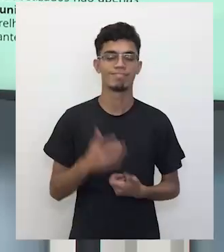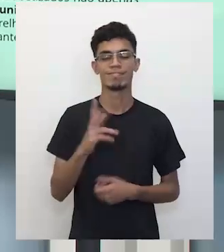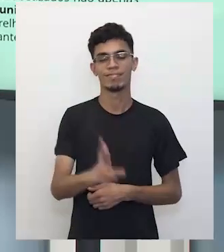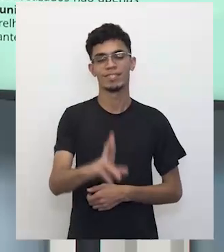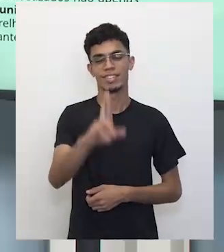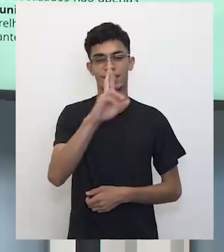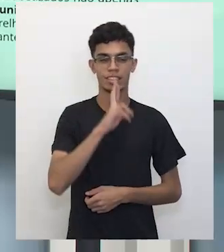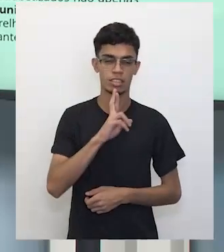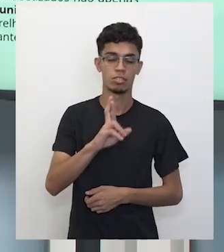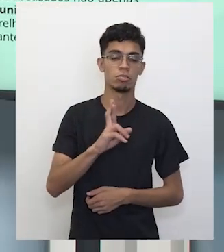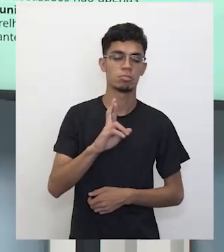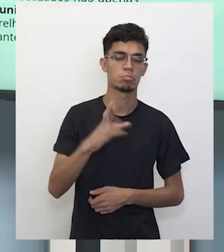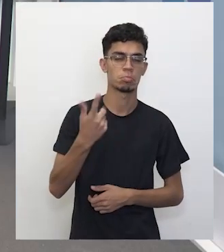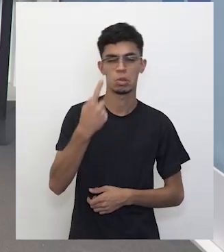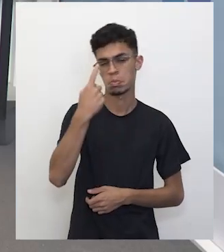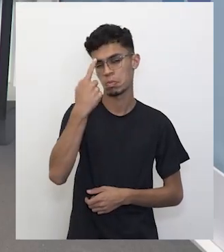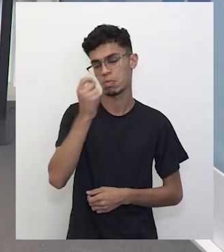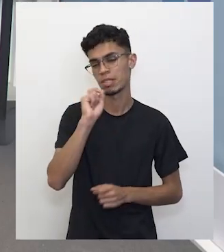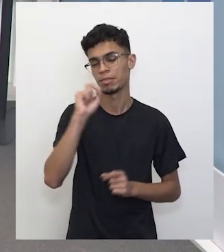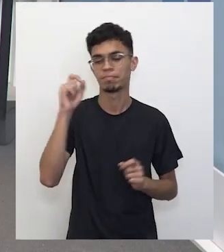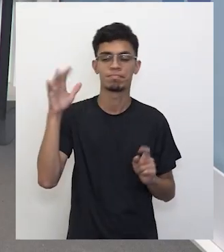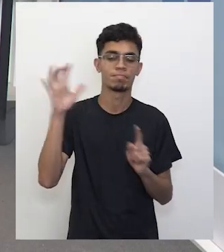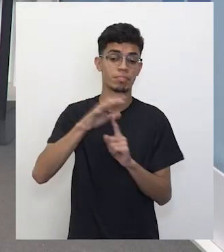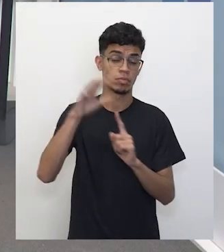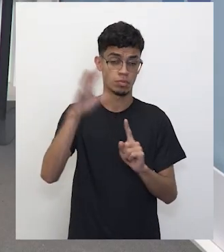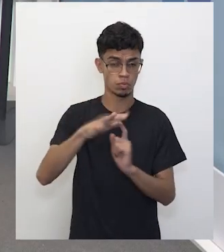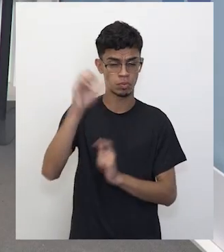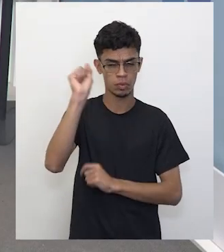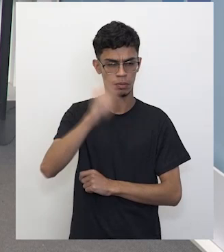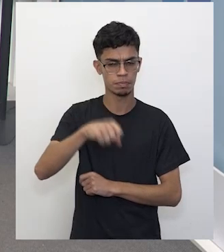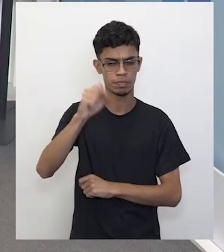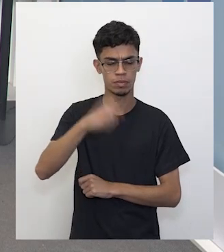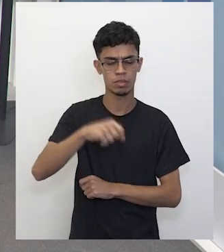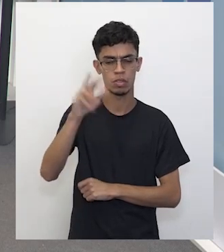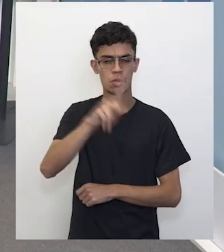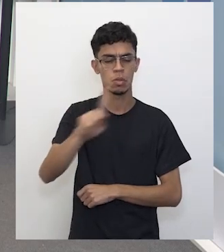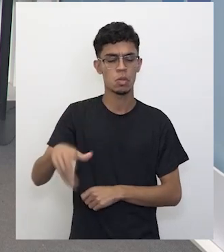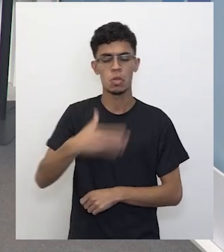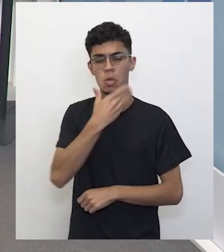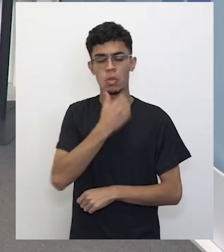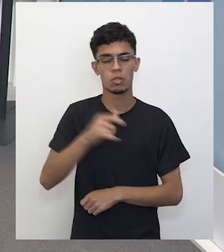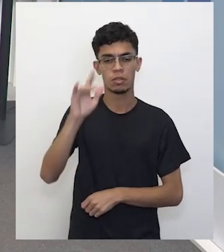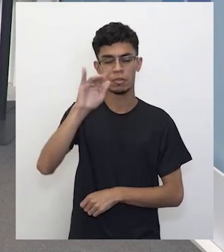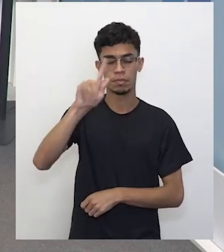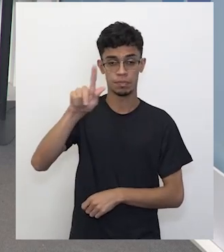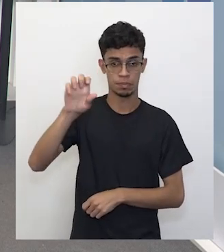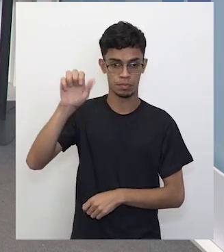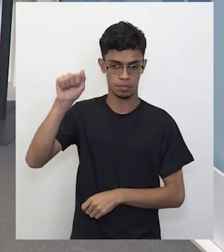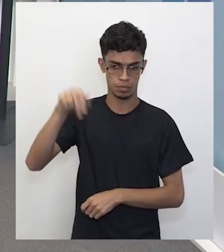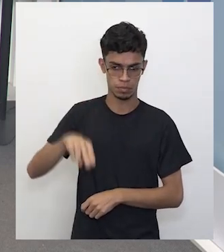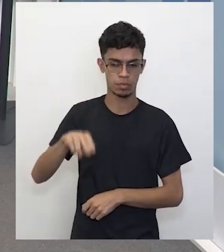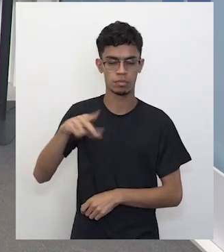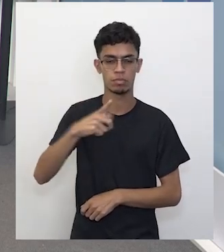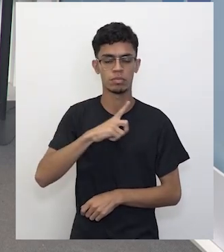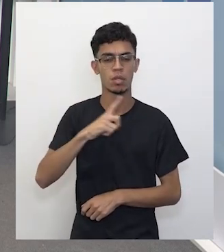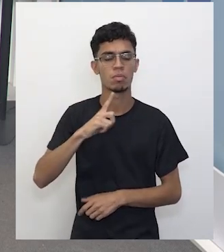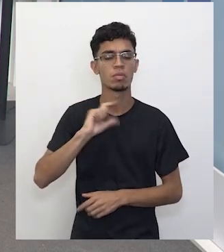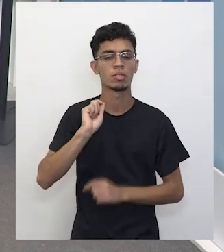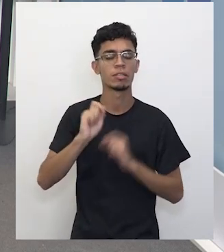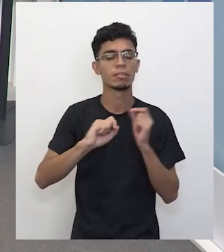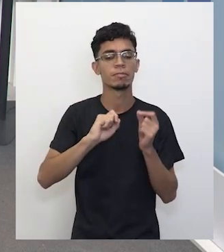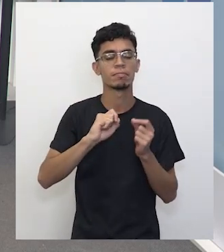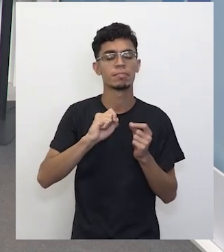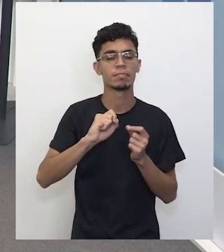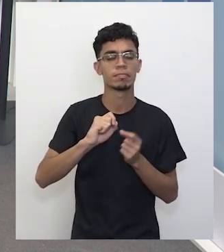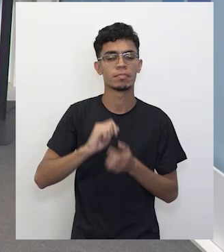Responderam aqui, ó, que sem dúvida influenciaram, e aqui o professor Jean até falou, né, sim, com o alcance, a intenção, a interpretação e